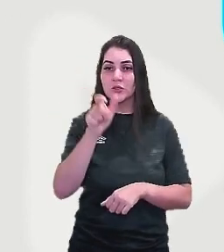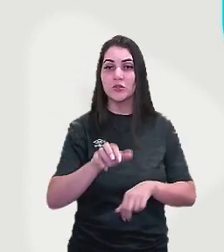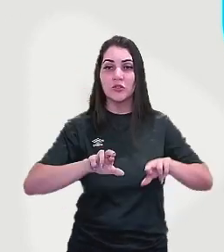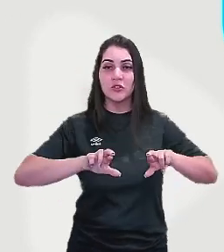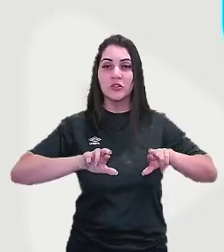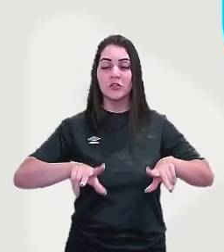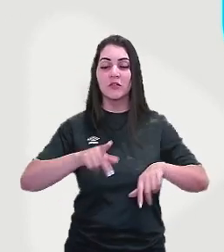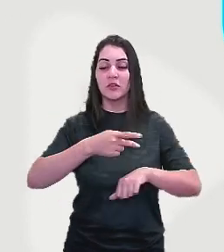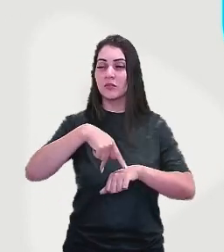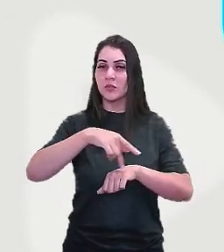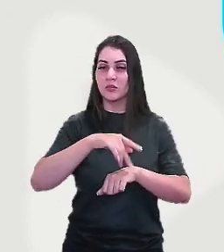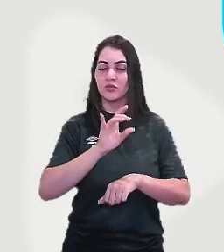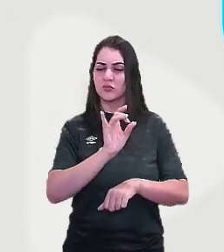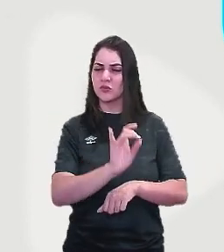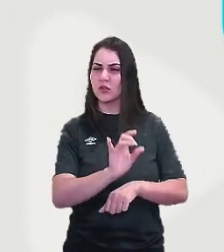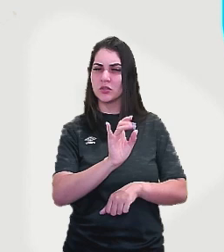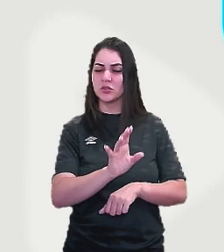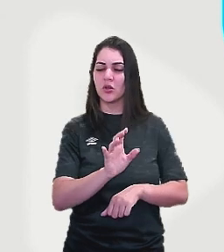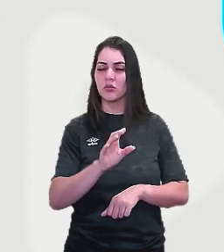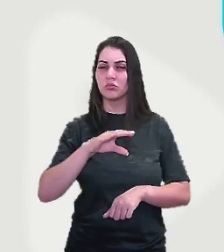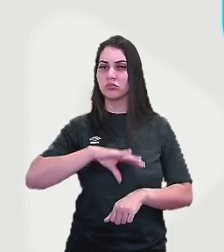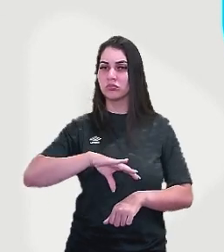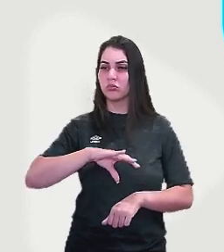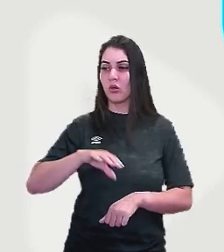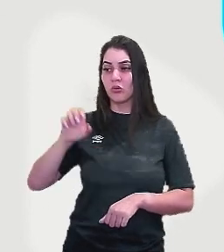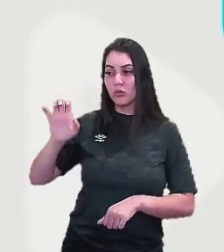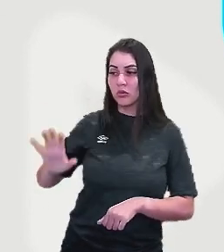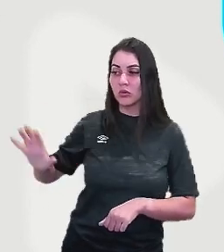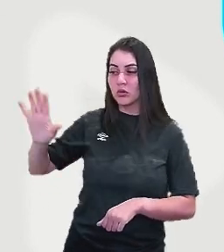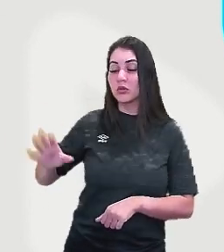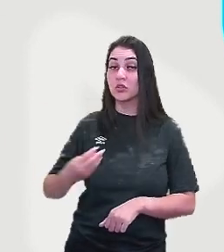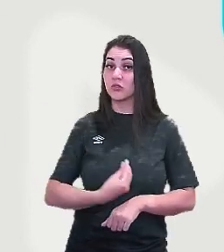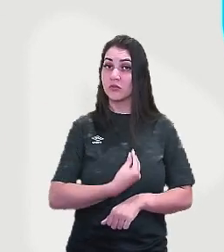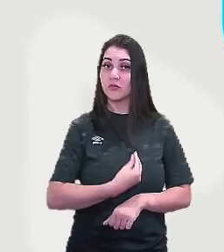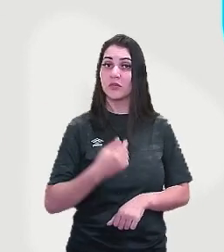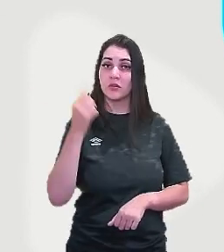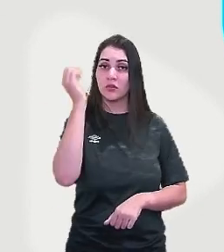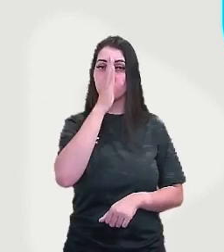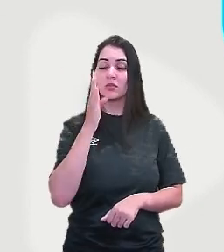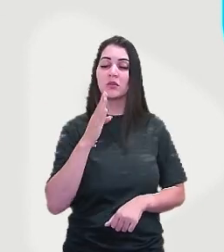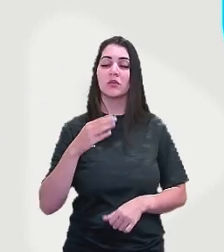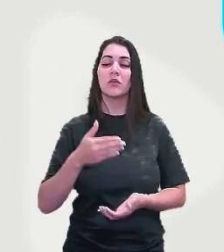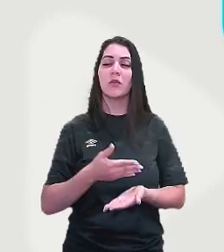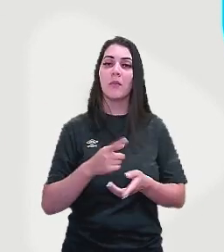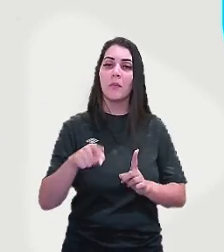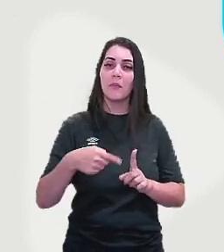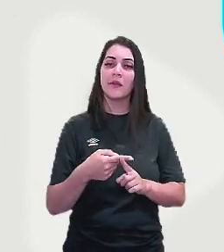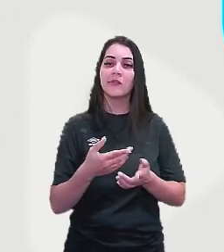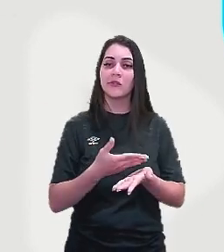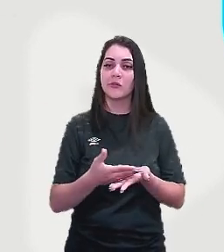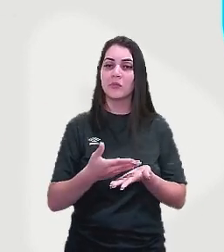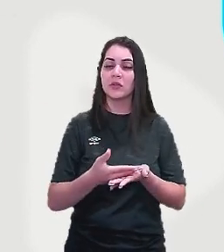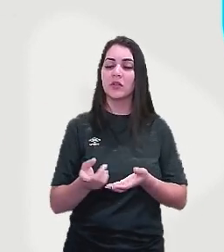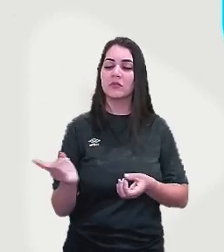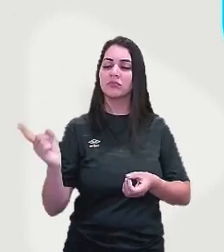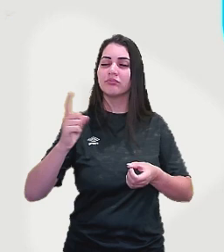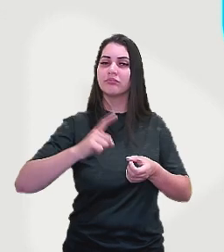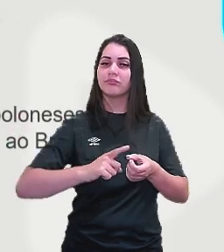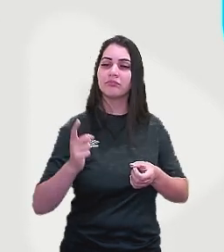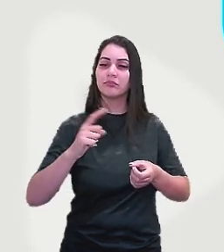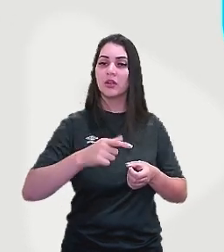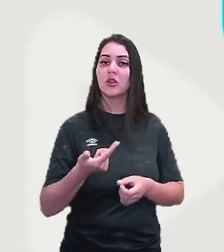só os portugueses, europeus, né, habitavam o Brasil, mas começaram a vir de outras nacionalidades.